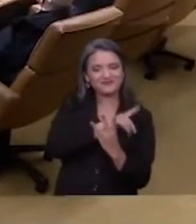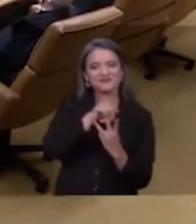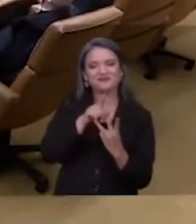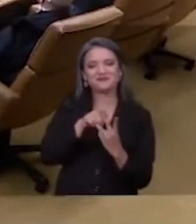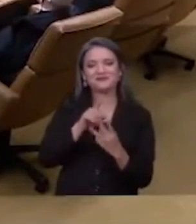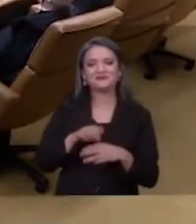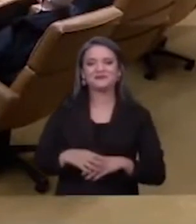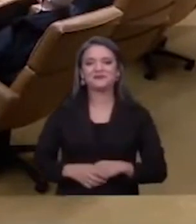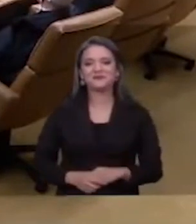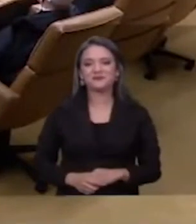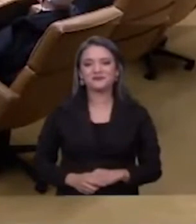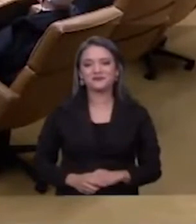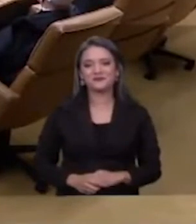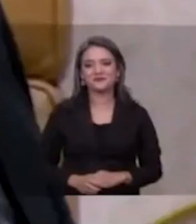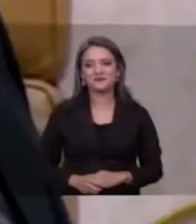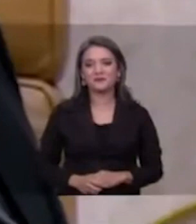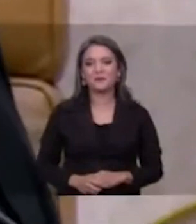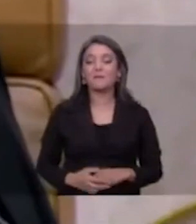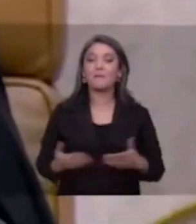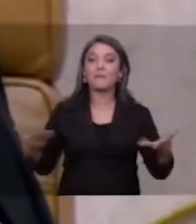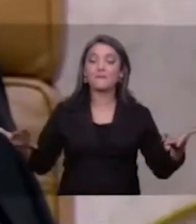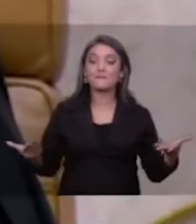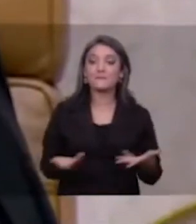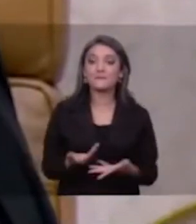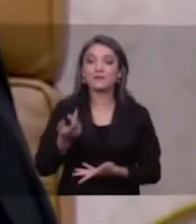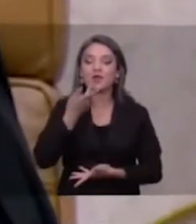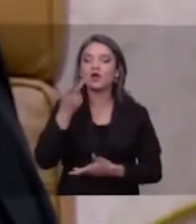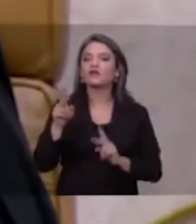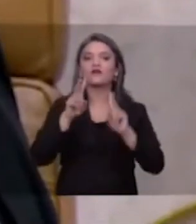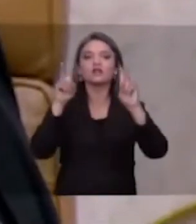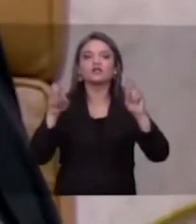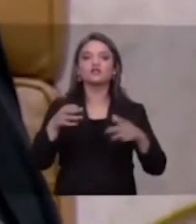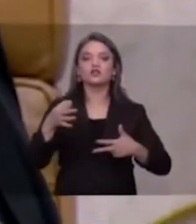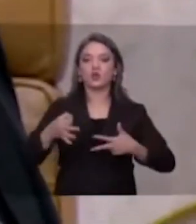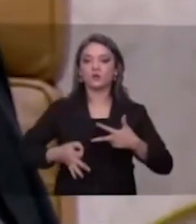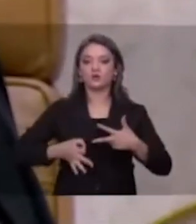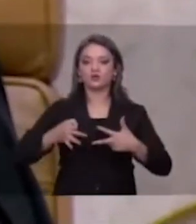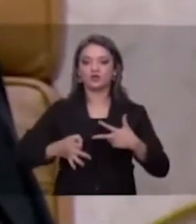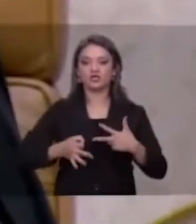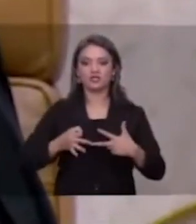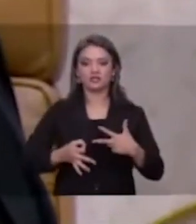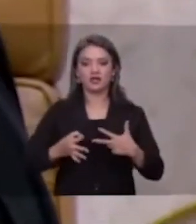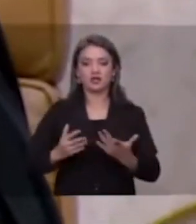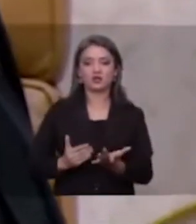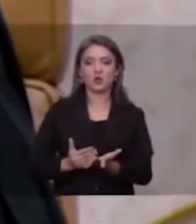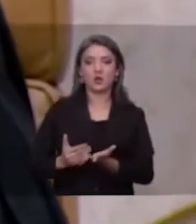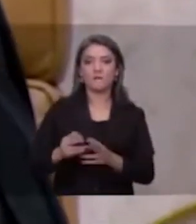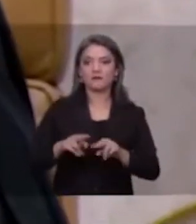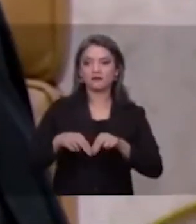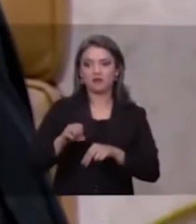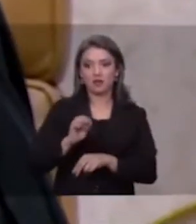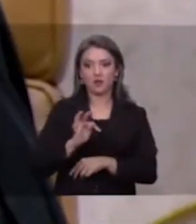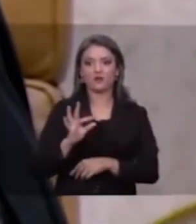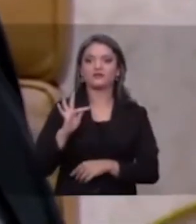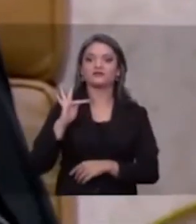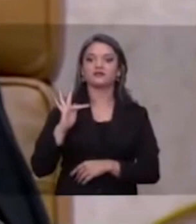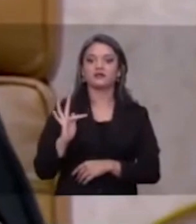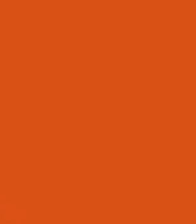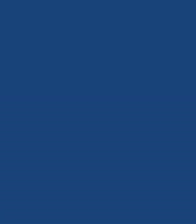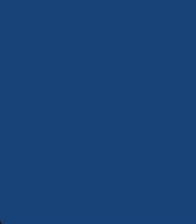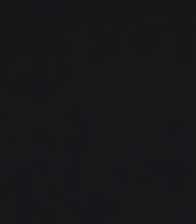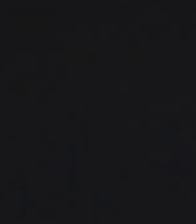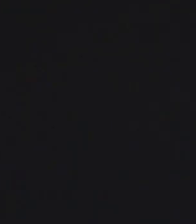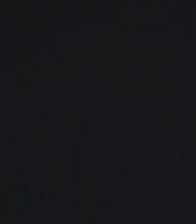aspas não se trata de ativismo fecham aspas afirmou que abrem aspas Contrariar interesses fecham aspas é papel da